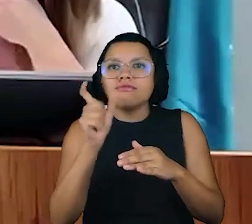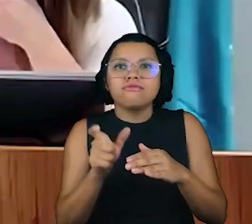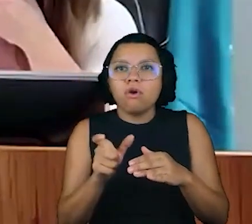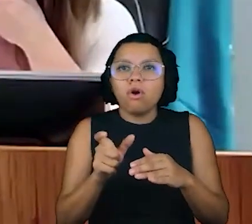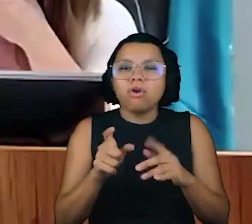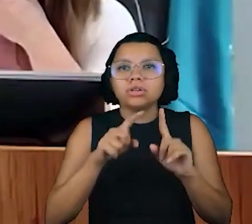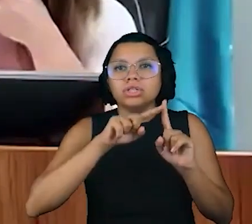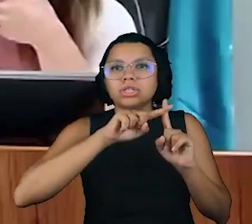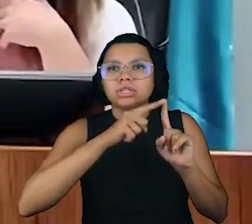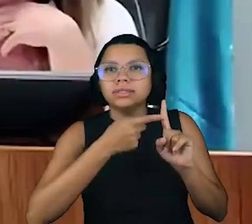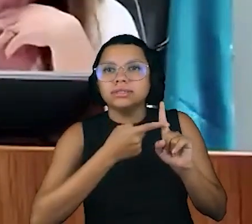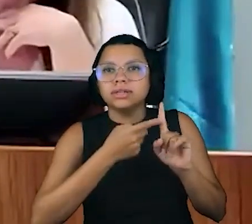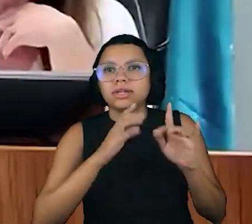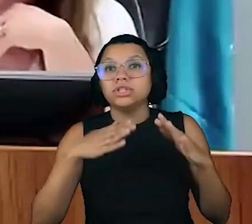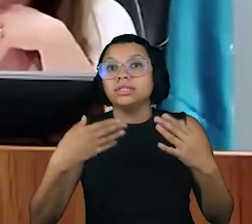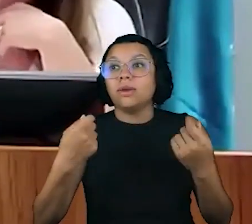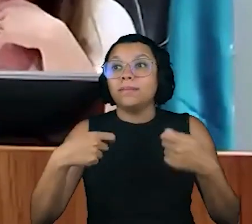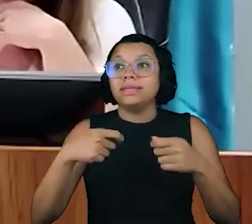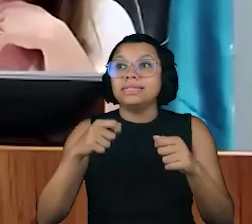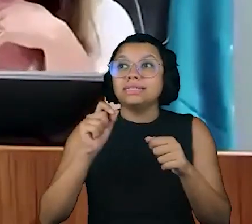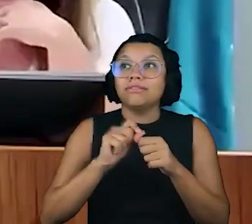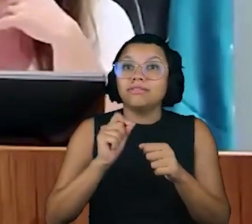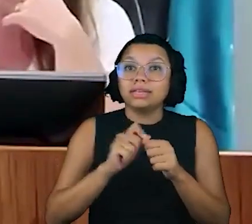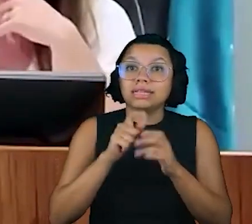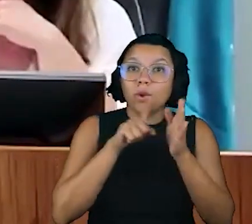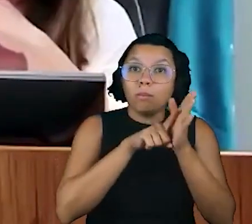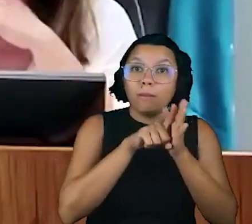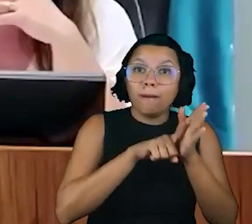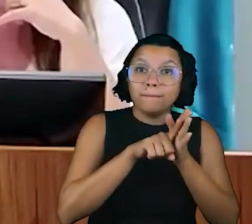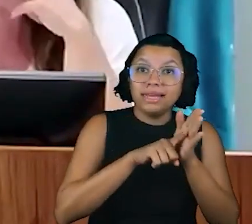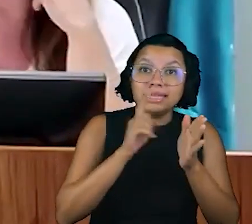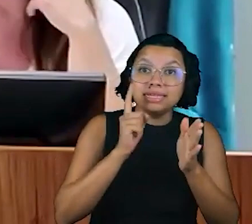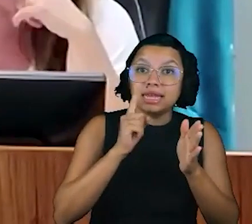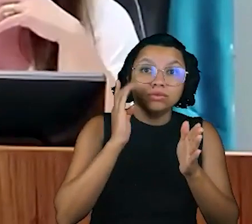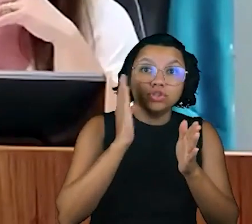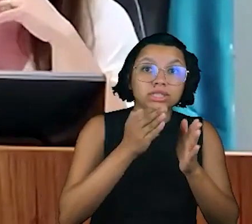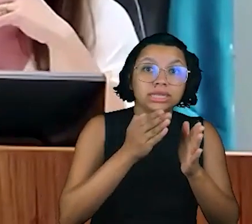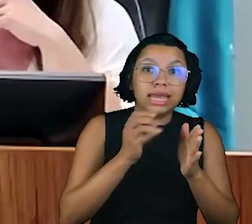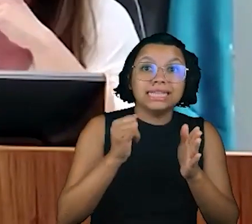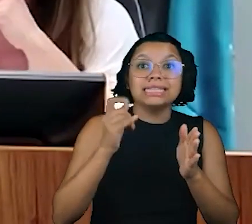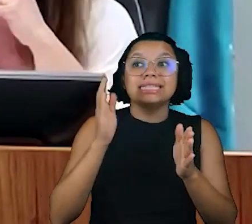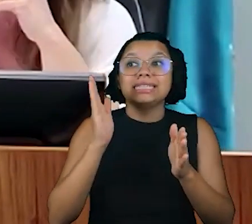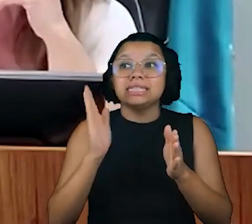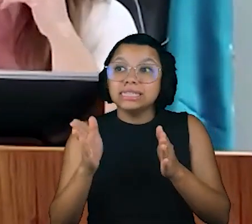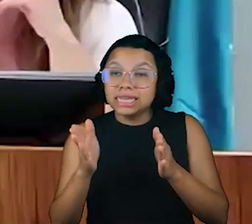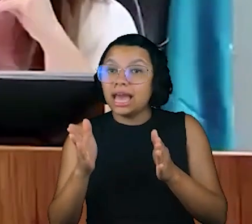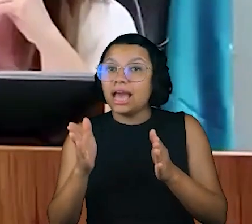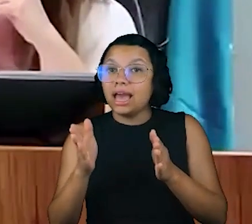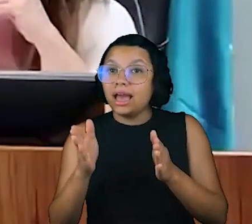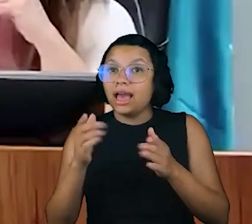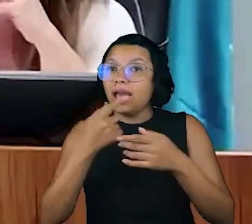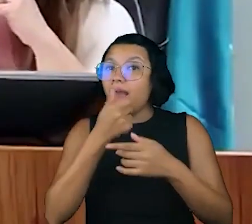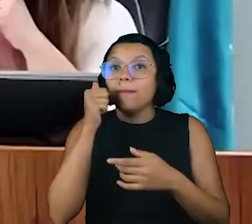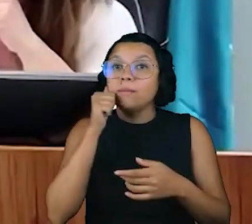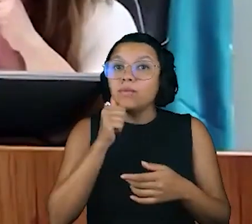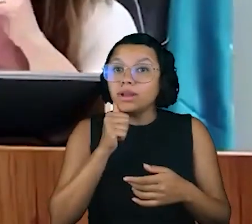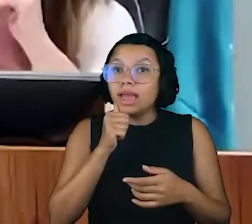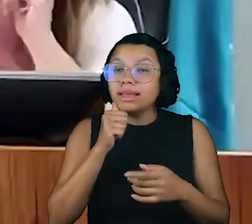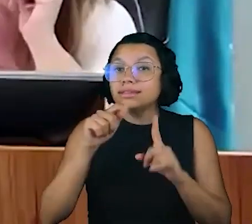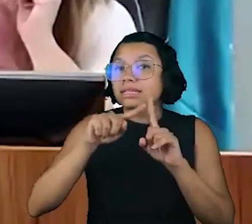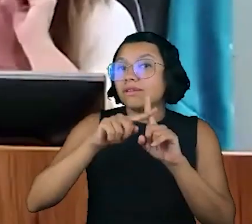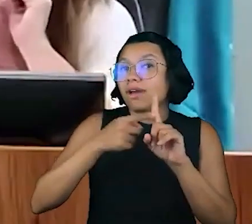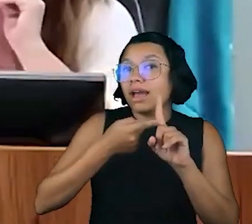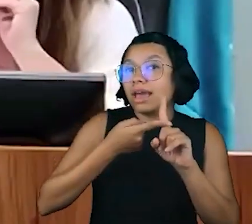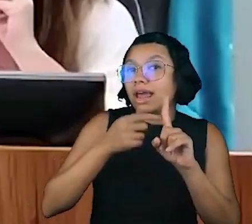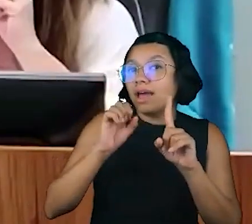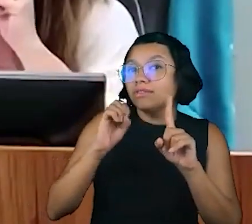perícia indireta para saber se a fulana de tal estava ou não estava grávida naquele exato momento.